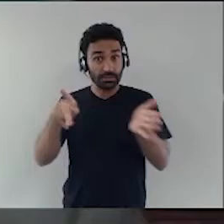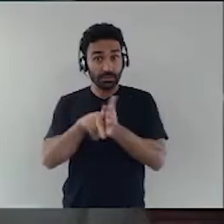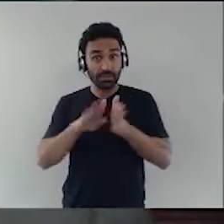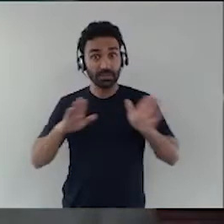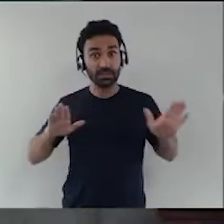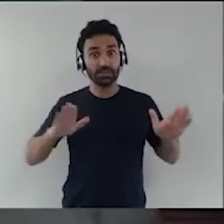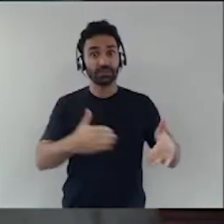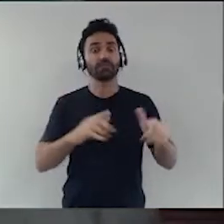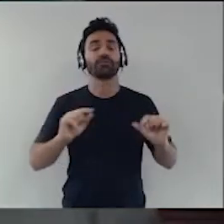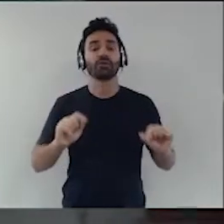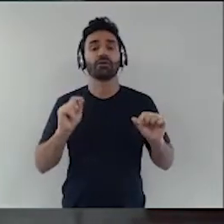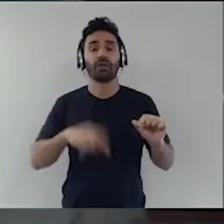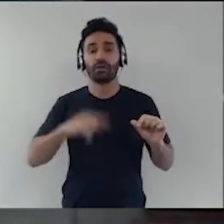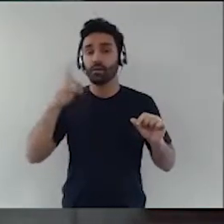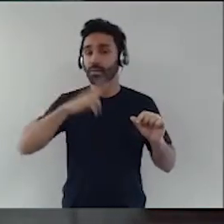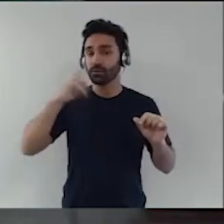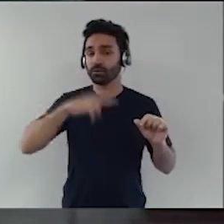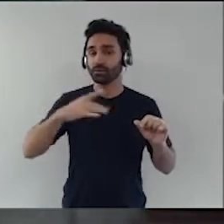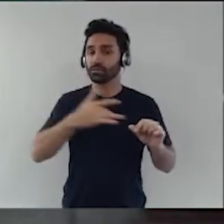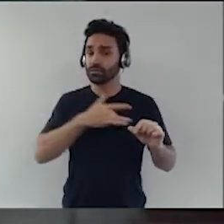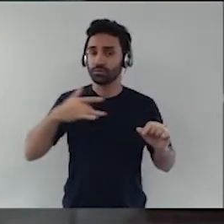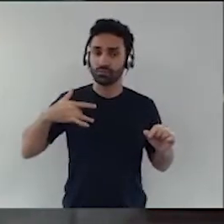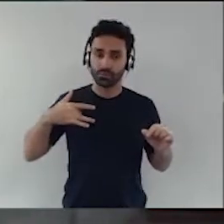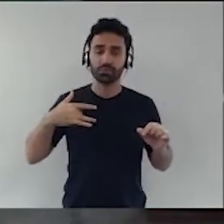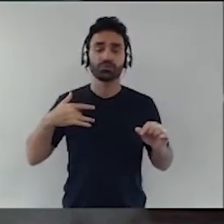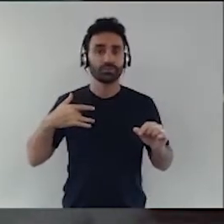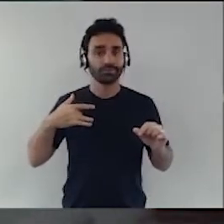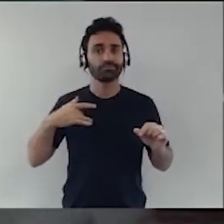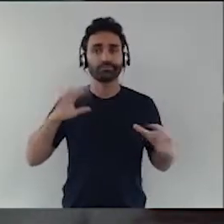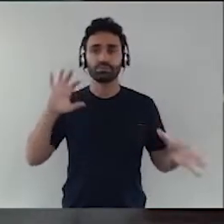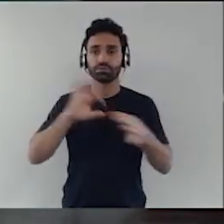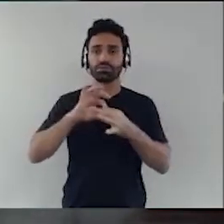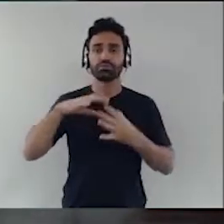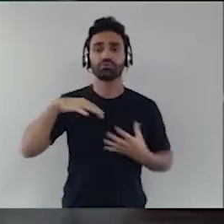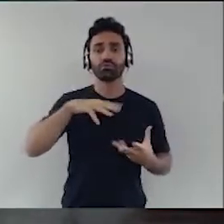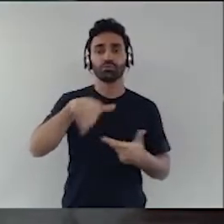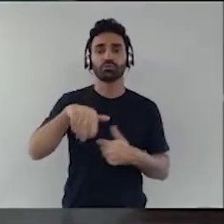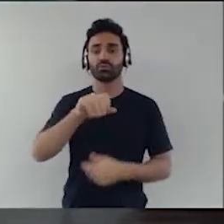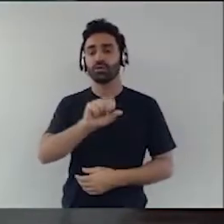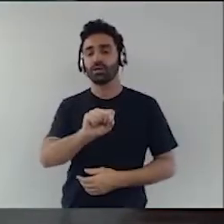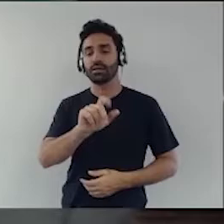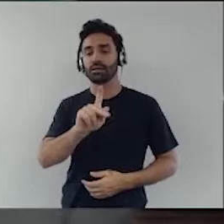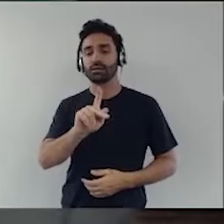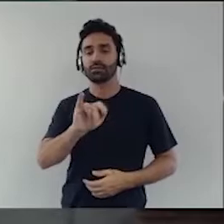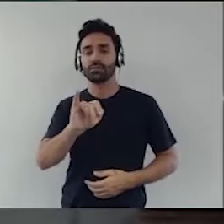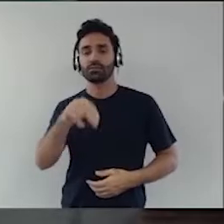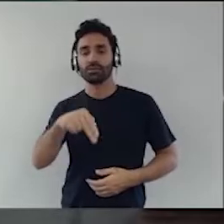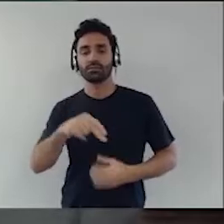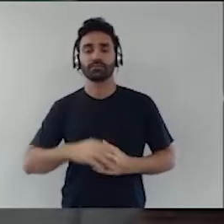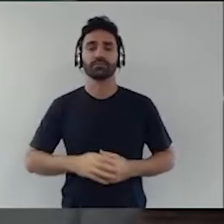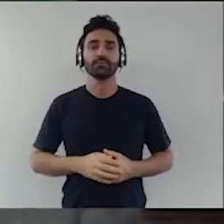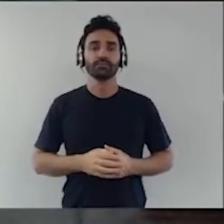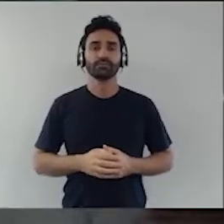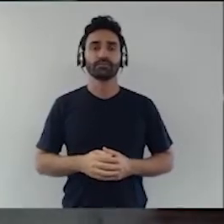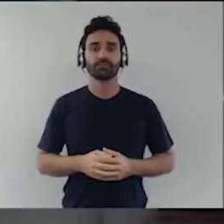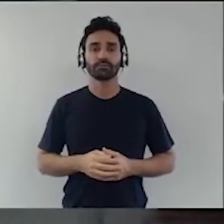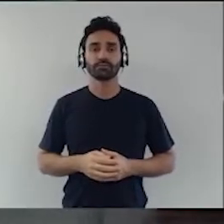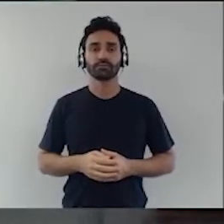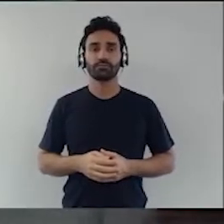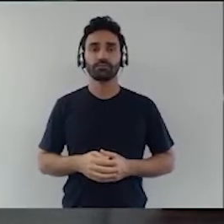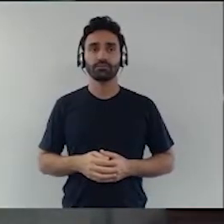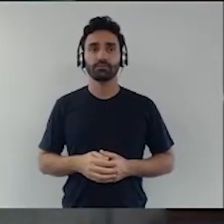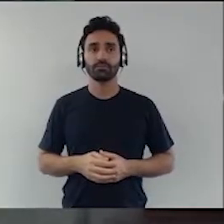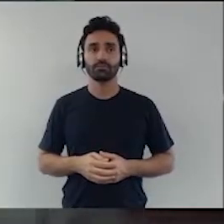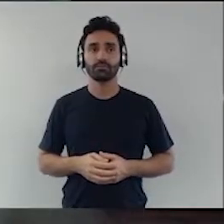especificamente Emergência em Saúde Pública de Importância Internacional, SPIN, a sigla que foi adotada. Ao fazer